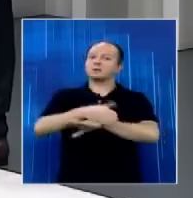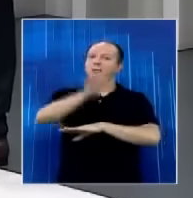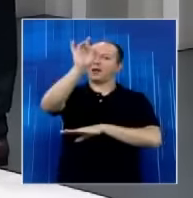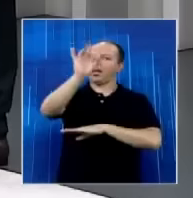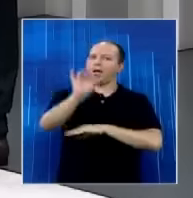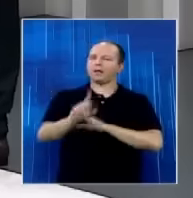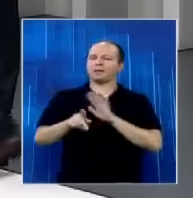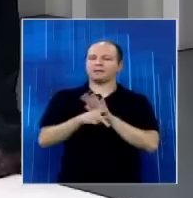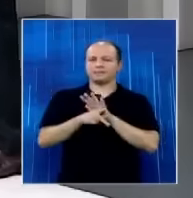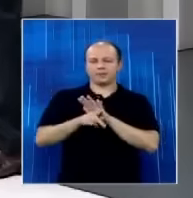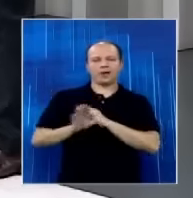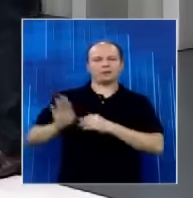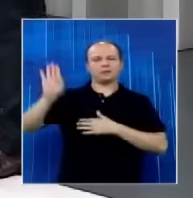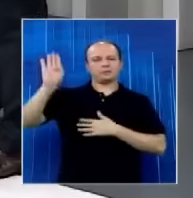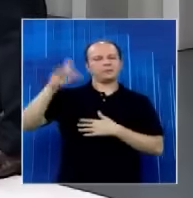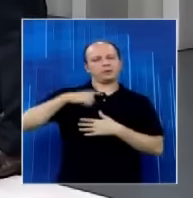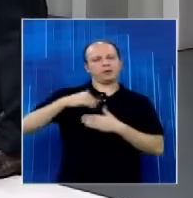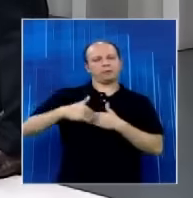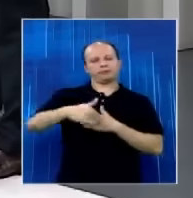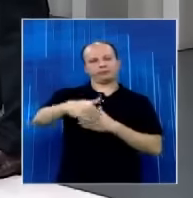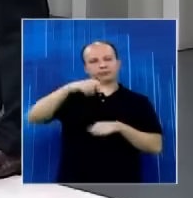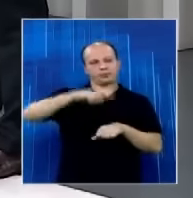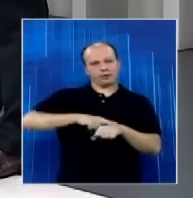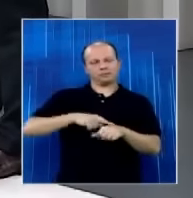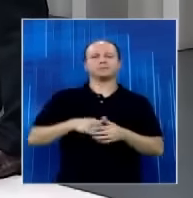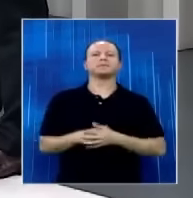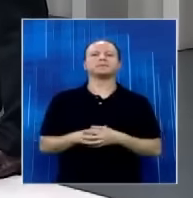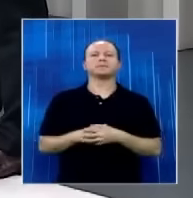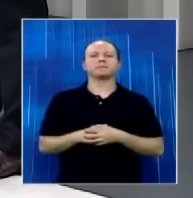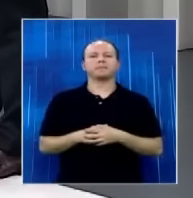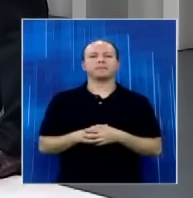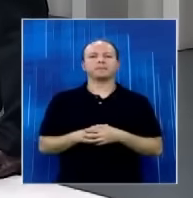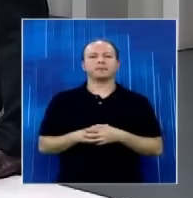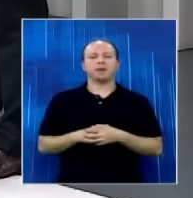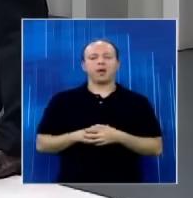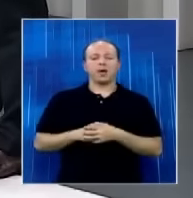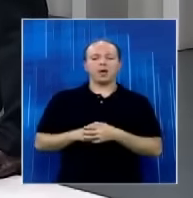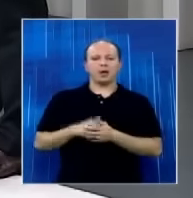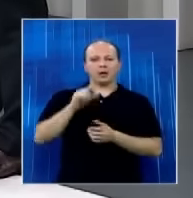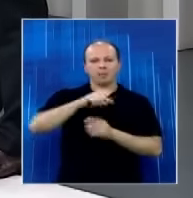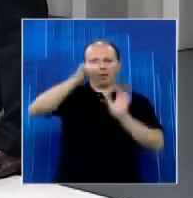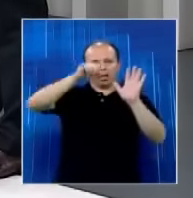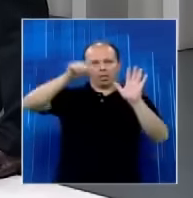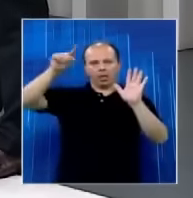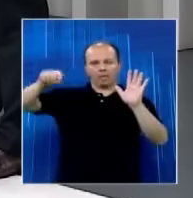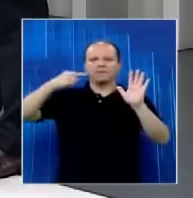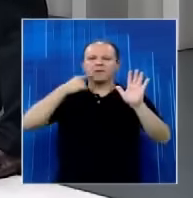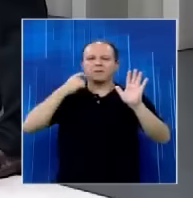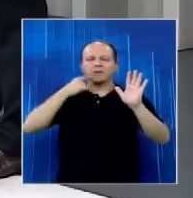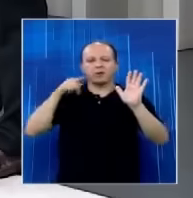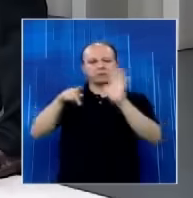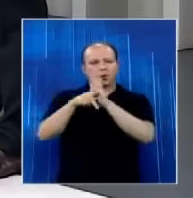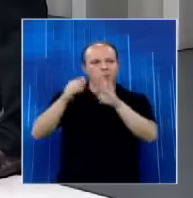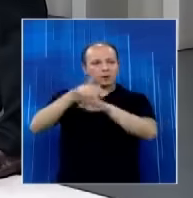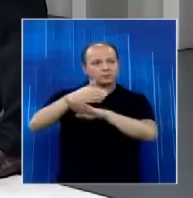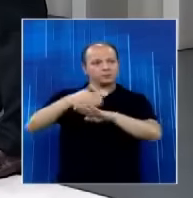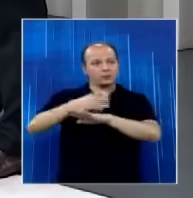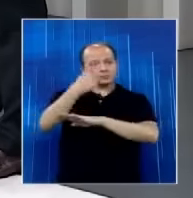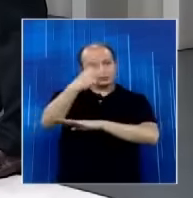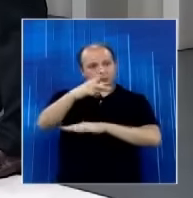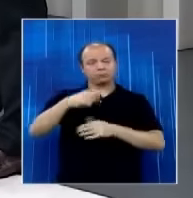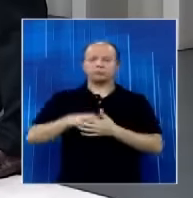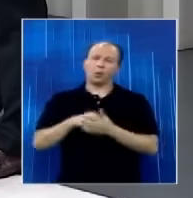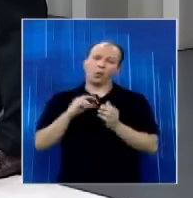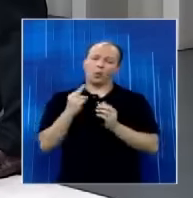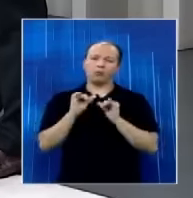de cada debate, de cada candidato ao longo do tempo. Então, os pontos em vermelho, as curvas em vermelho, são as participações ou